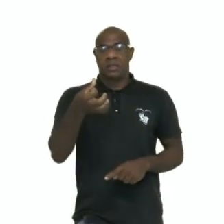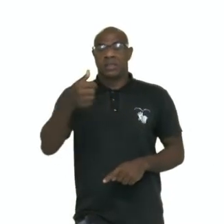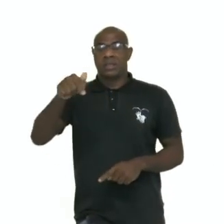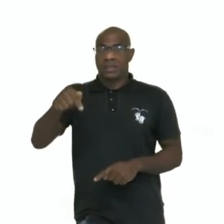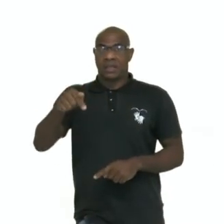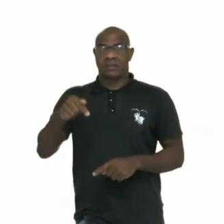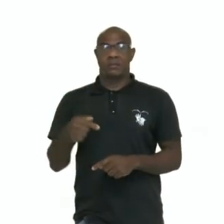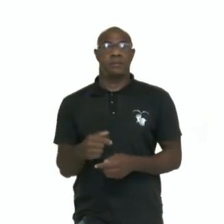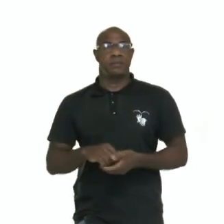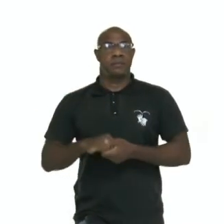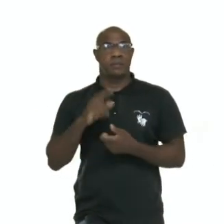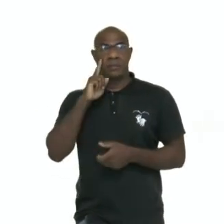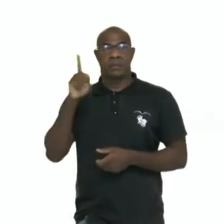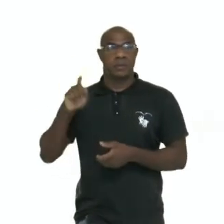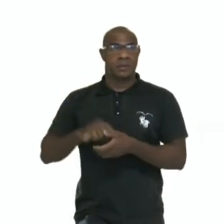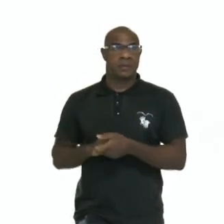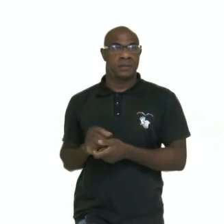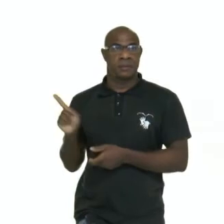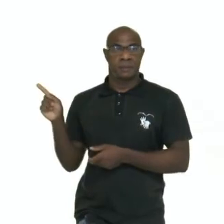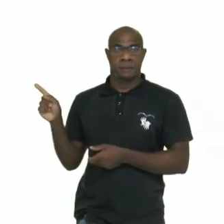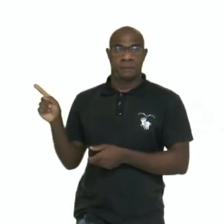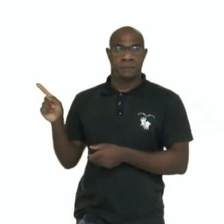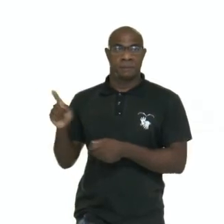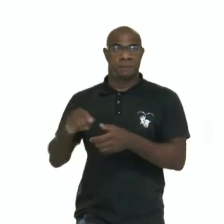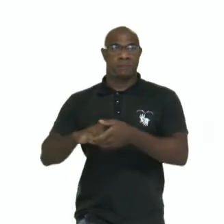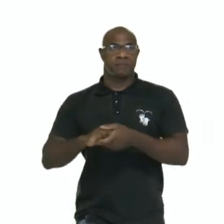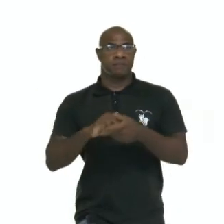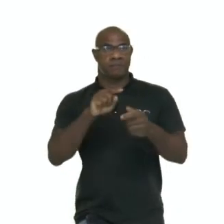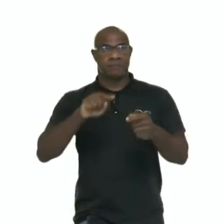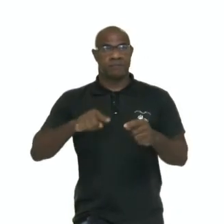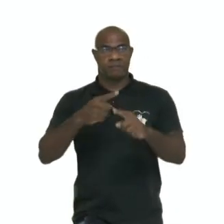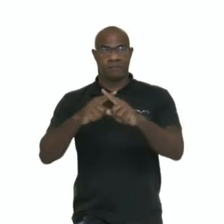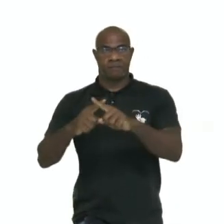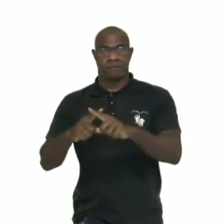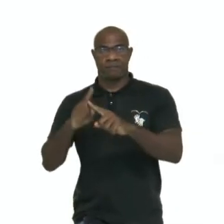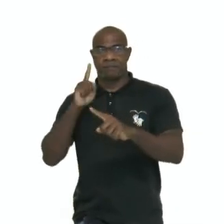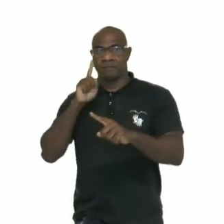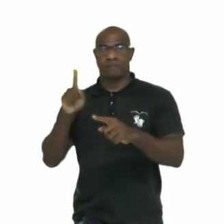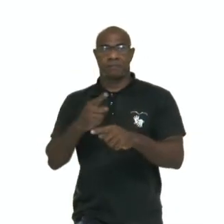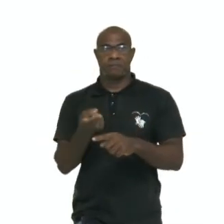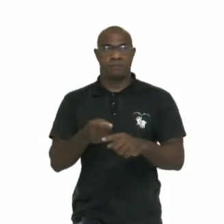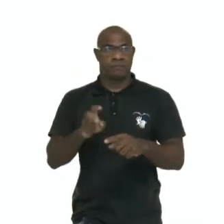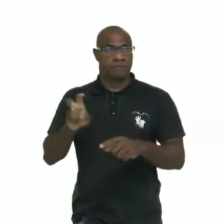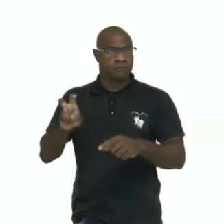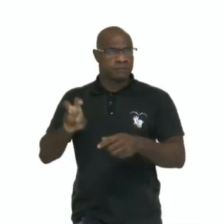Fazendo essa multiplicação, nós vamos ter que isso vai dar, né, 4,4, né,